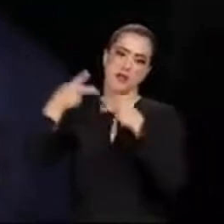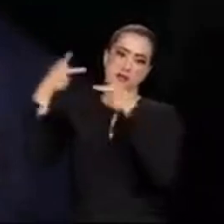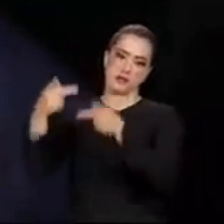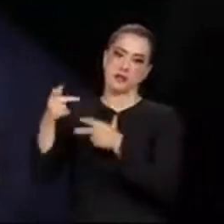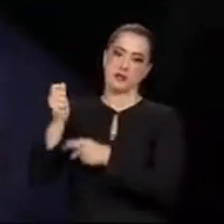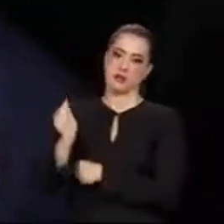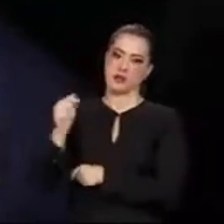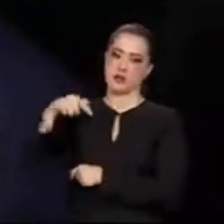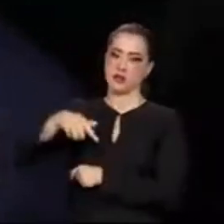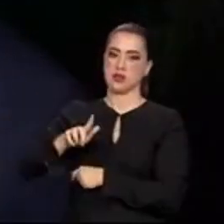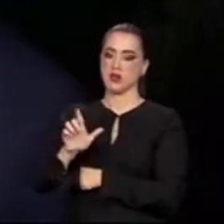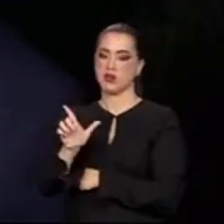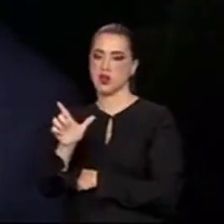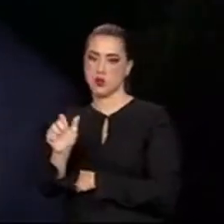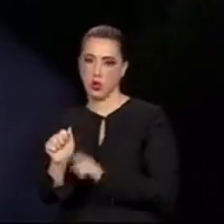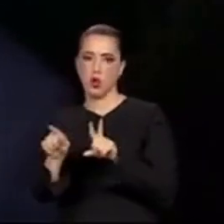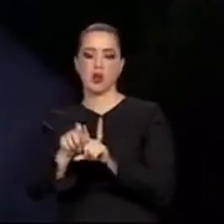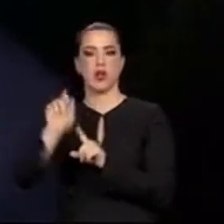agora